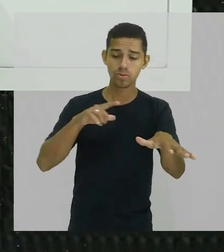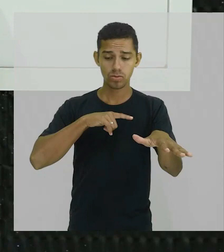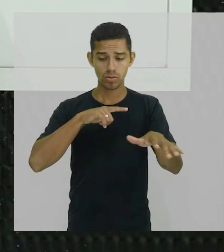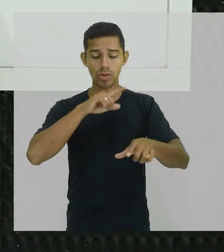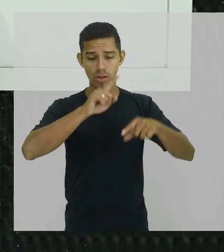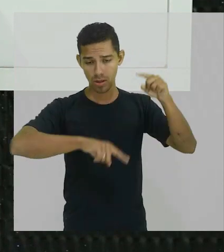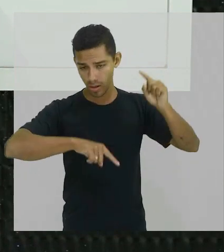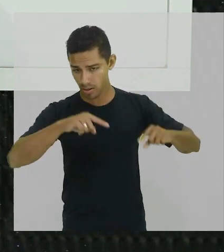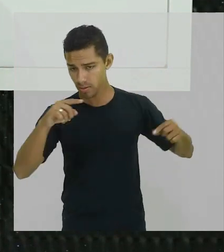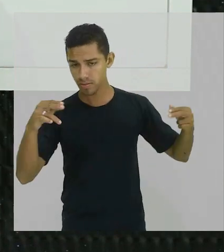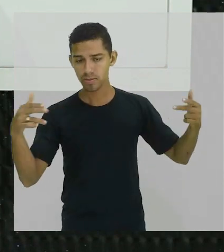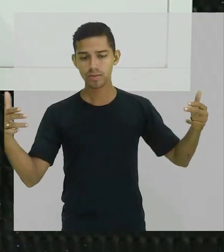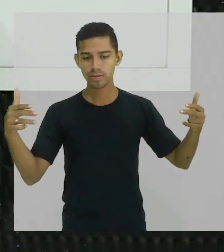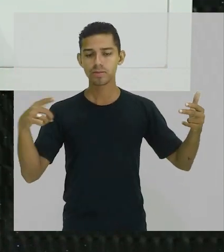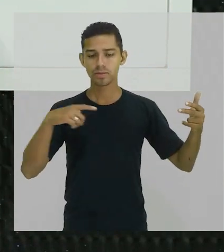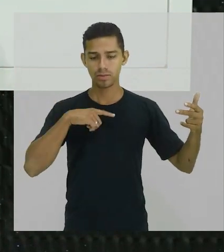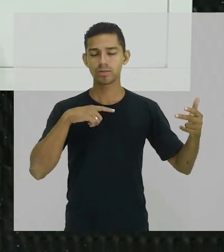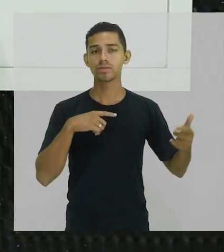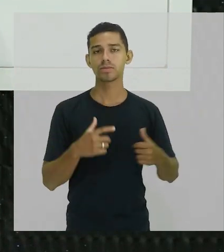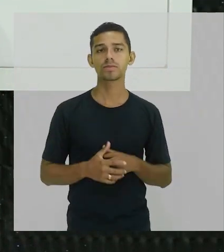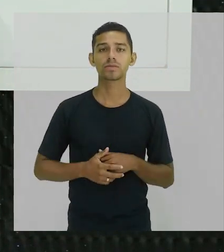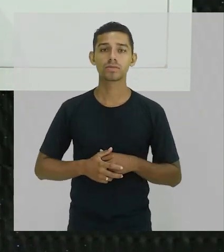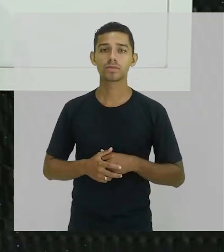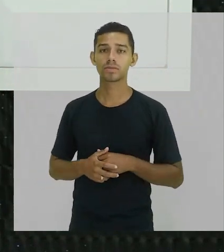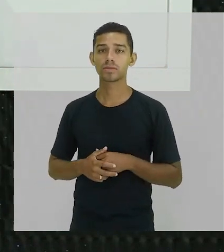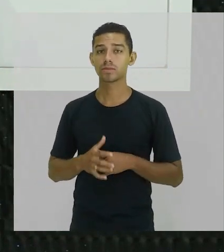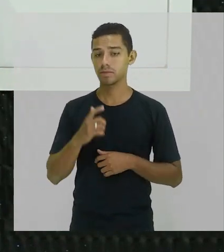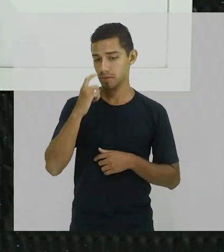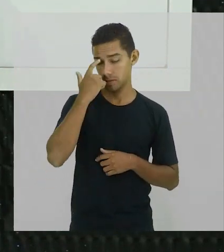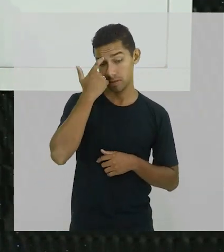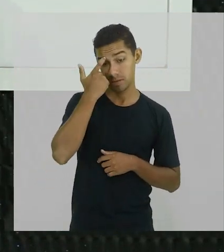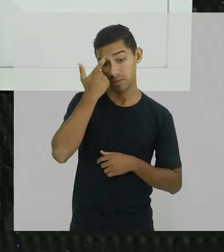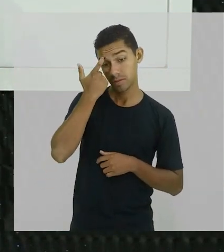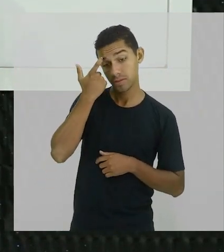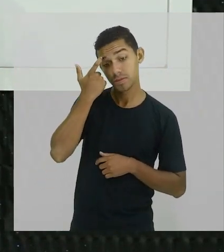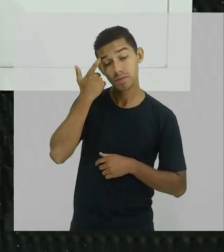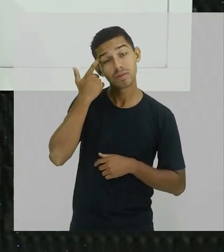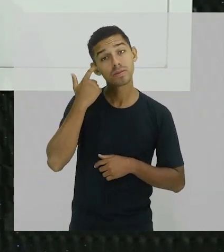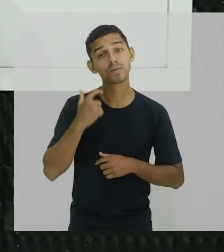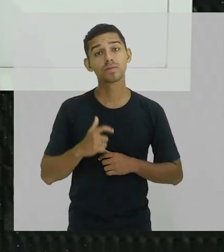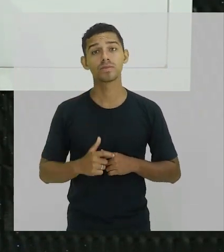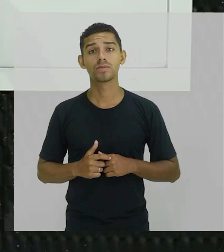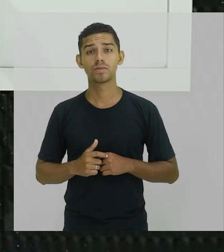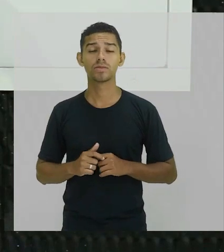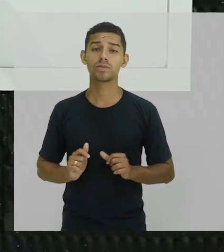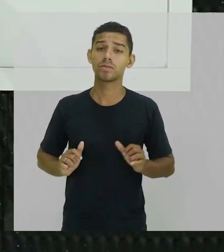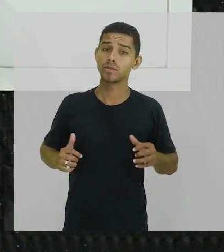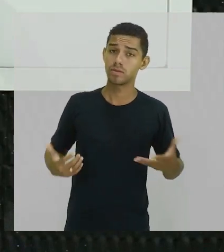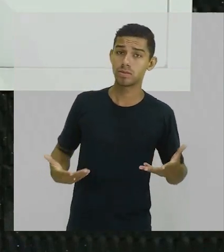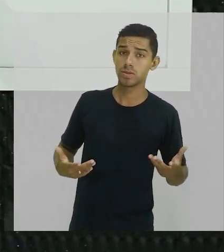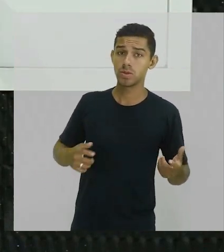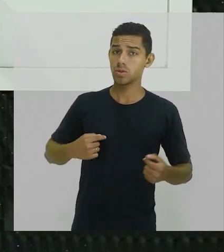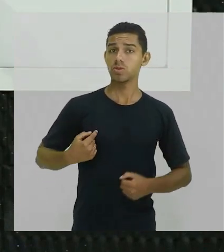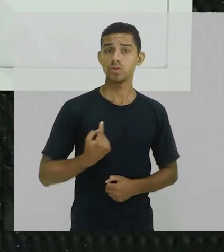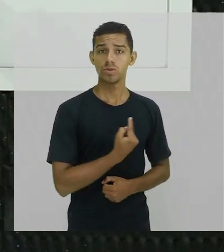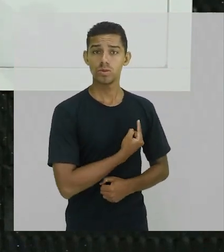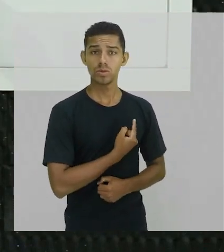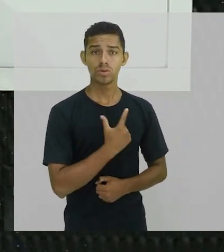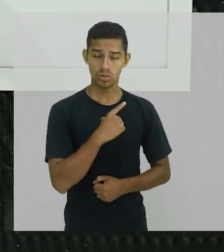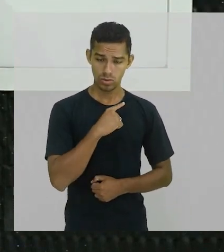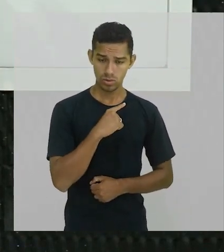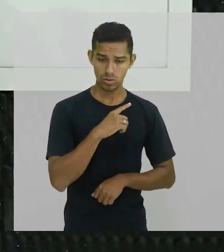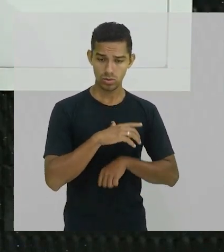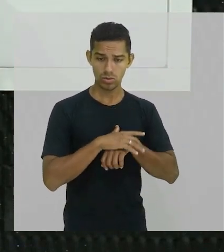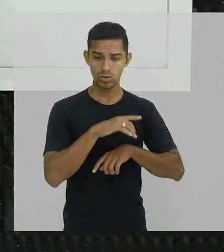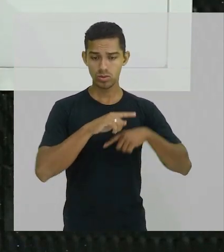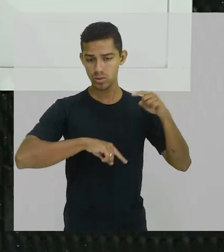se transportar, né, se propagar na matéria, tá ok? Bom, então, nós temos uma onda, né?